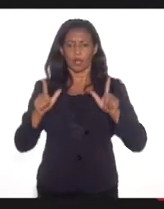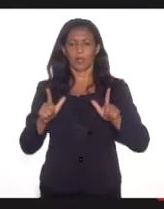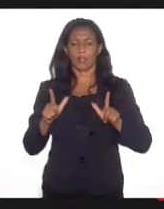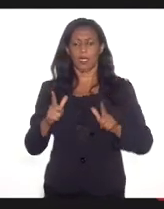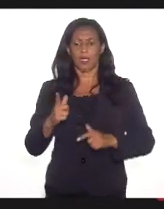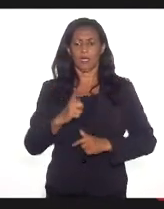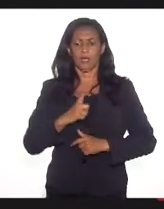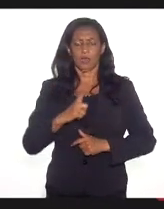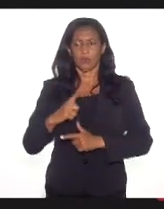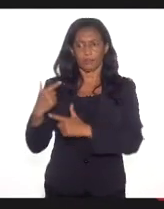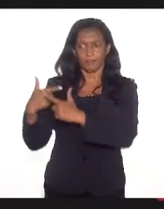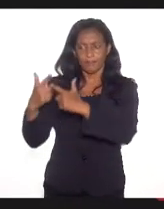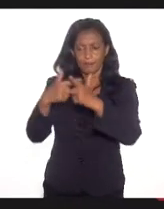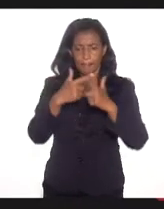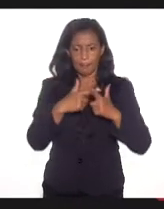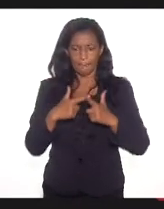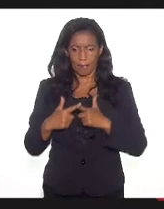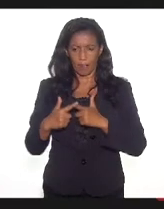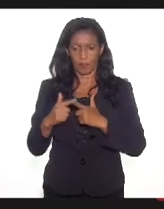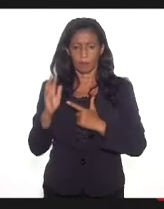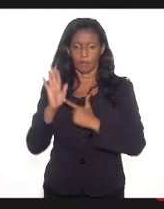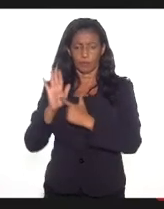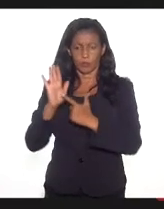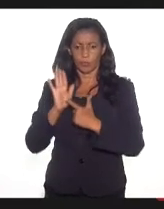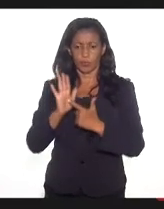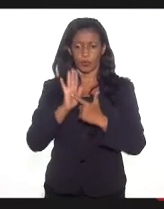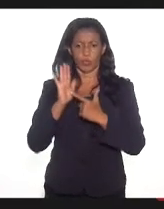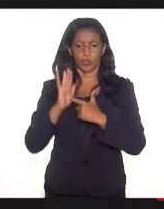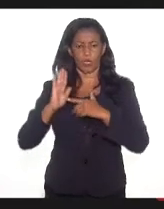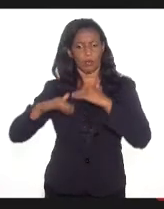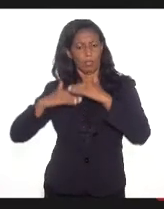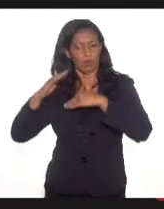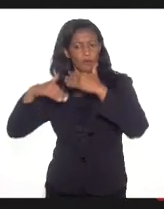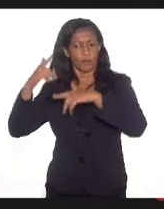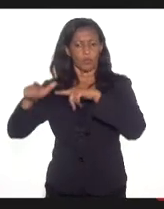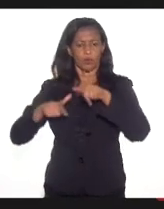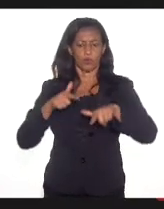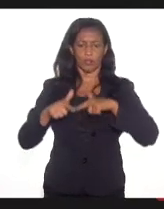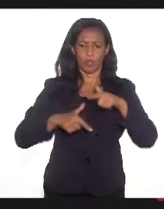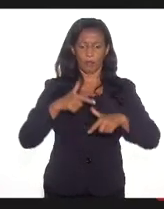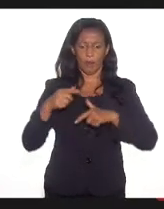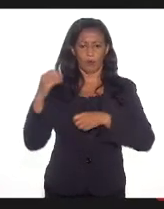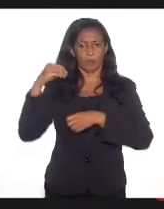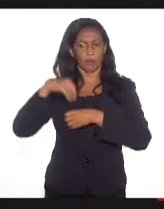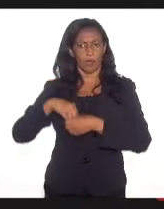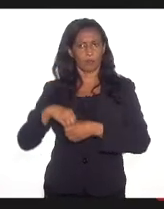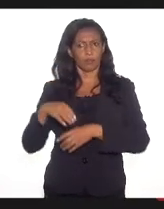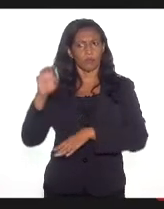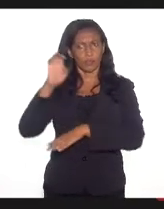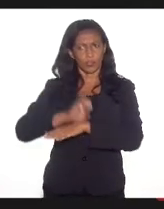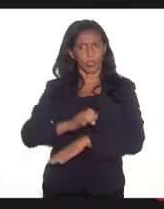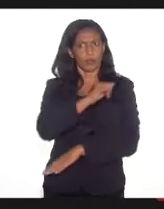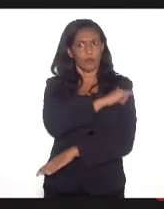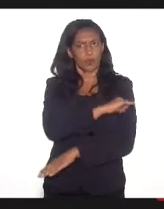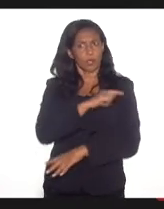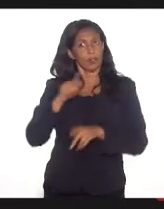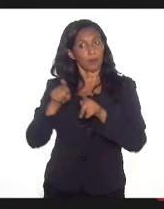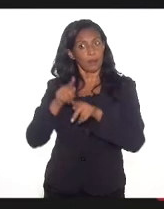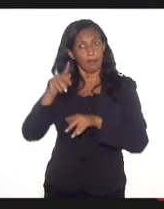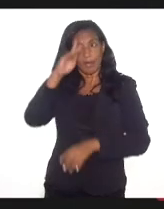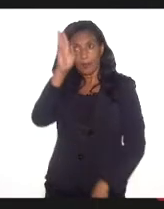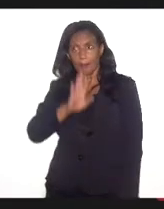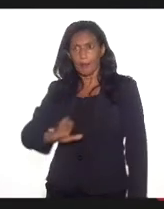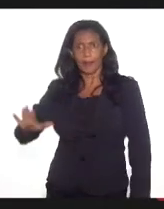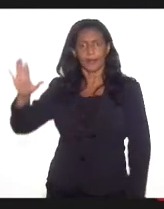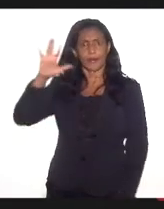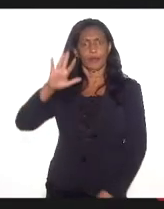problemas em termos de identificação da evolução de emprego no estado do Rio de Janeiro por conseguir também no Brasil e no estado do Rio de Janeiro muito mais